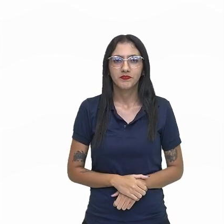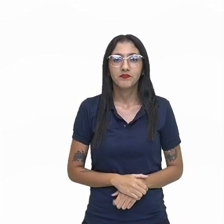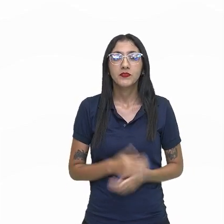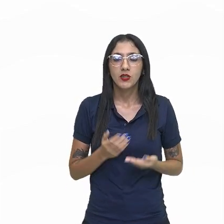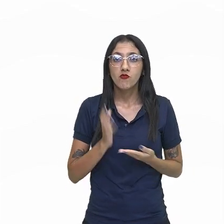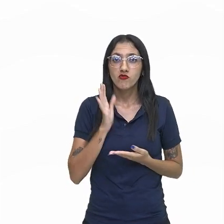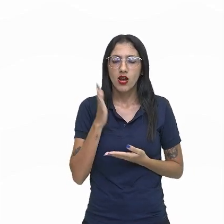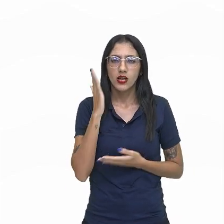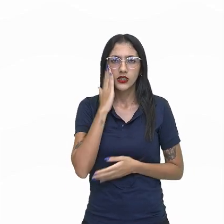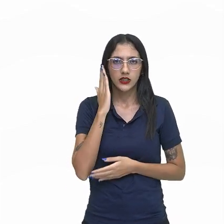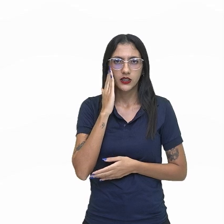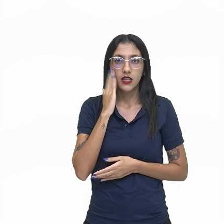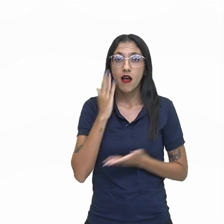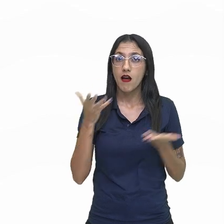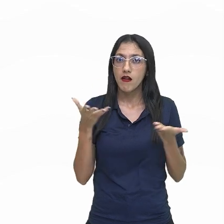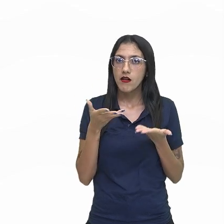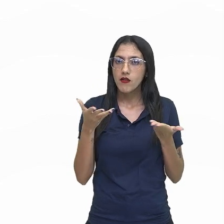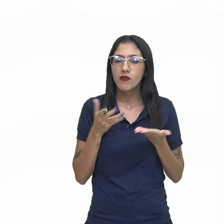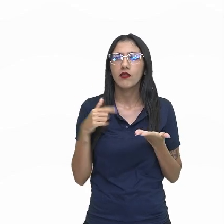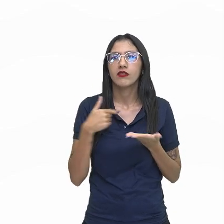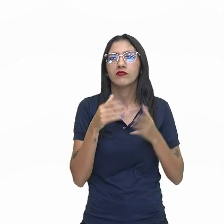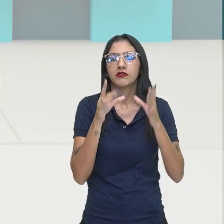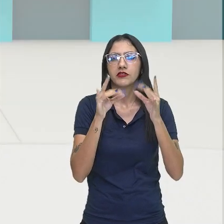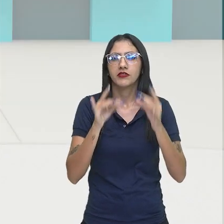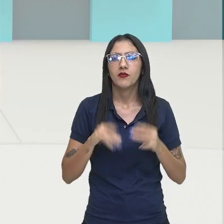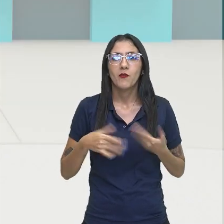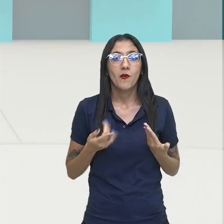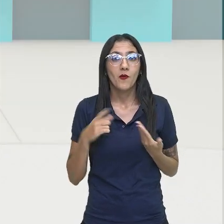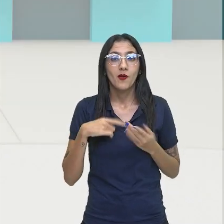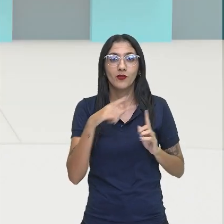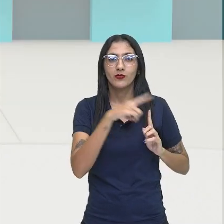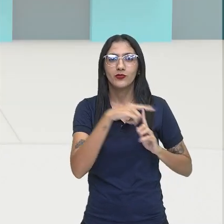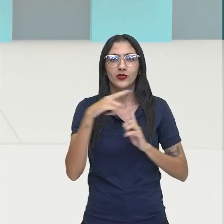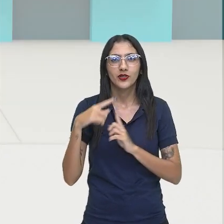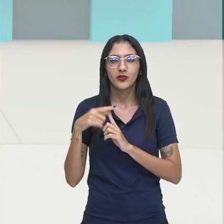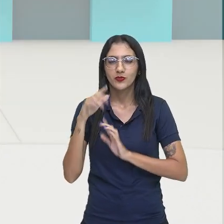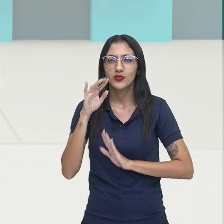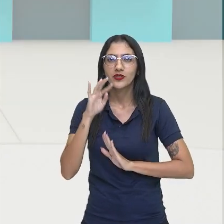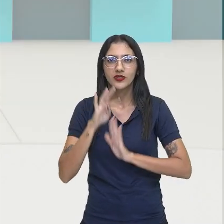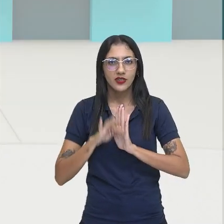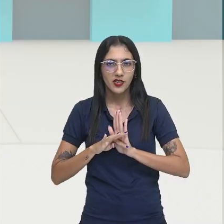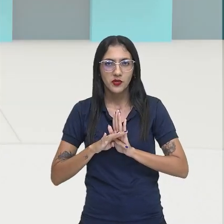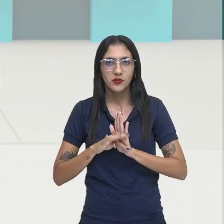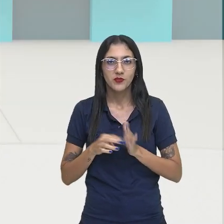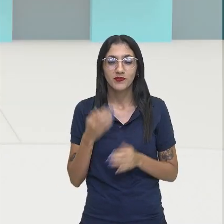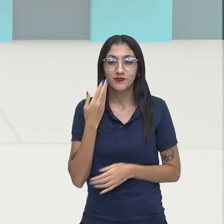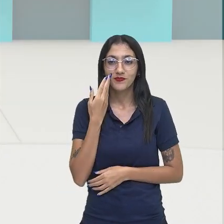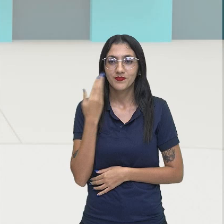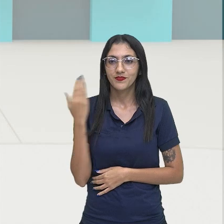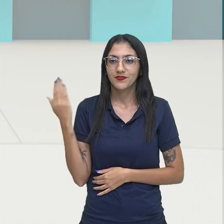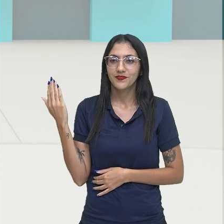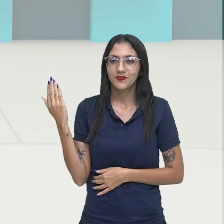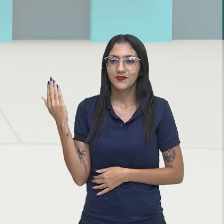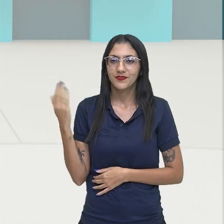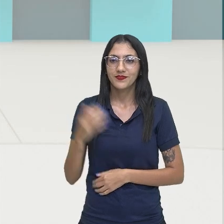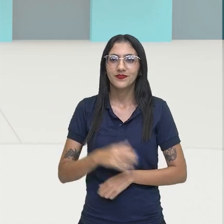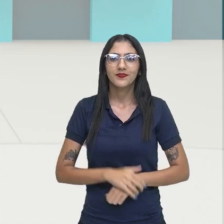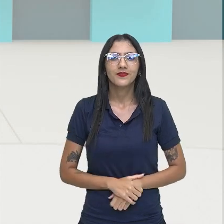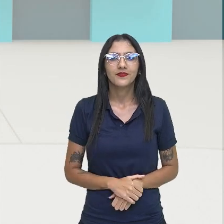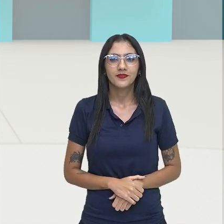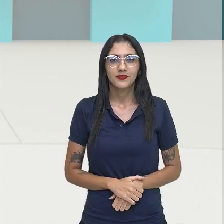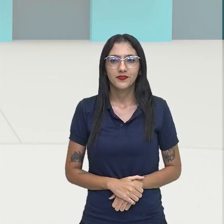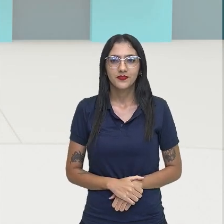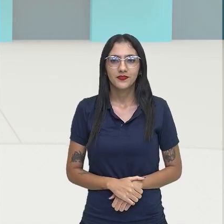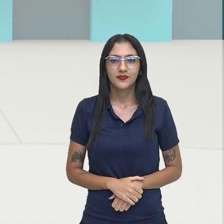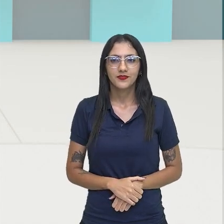como base, agora sim a gente vai estudar os tipos textuais, como aparece aí para vocês.